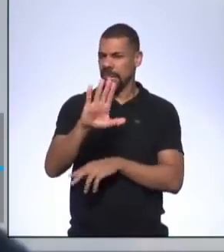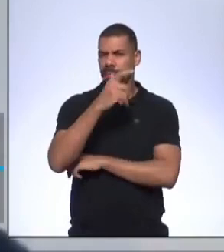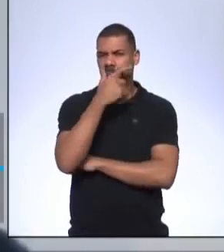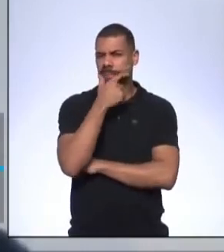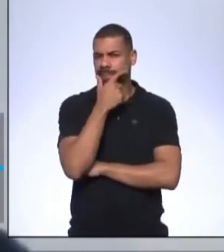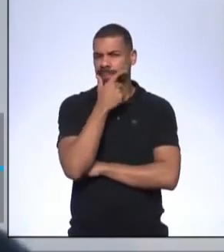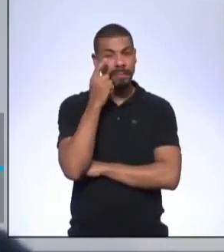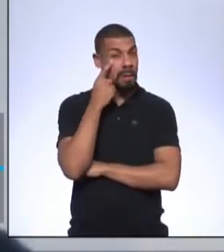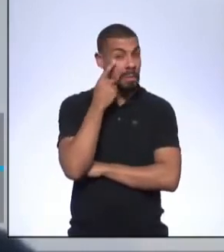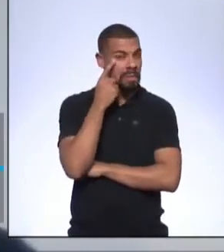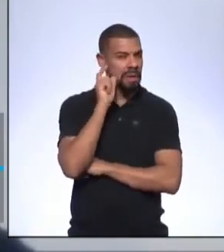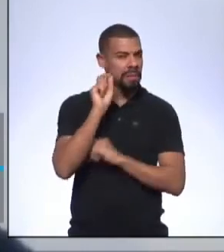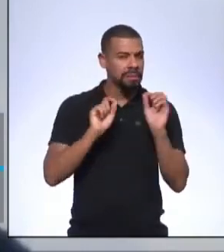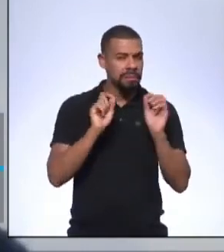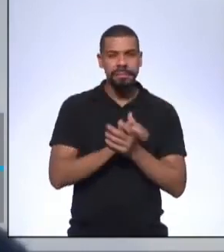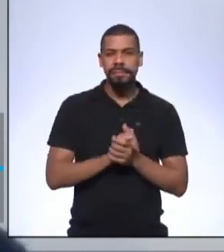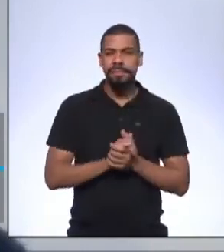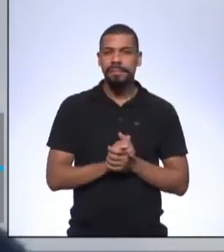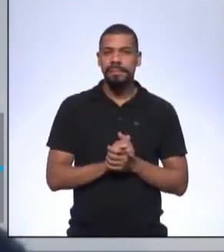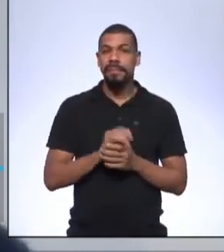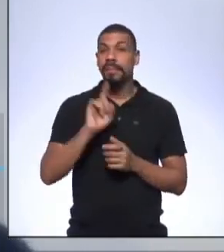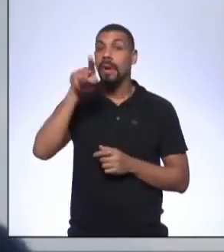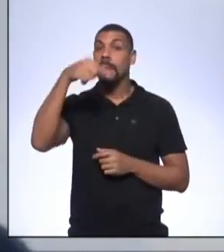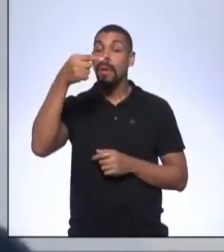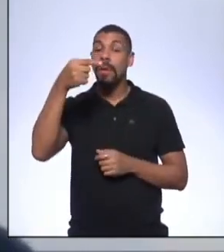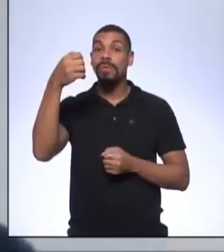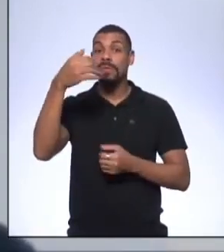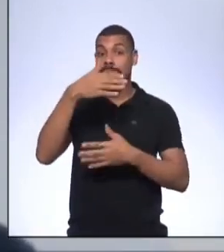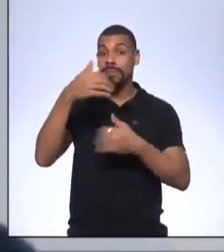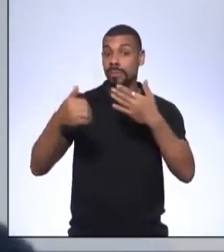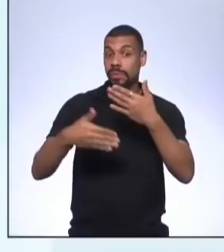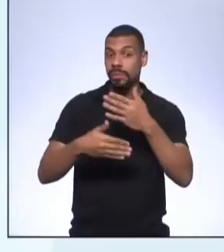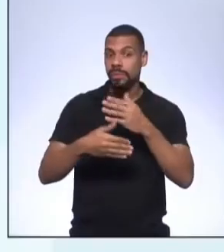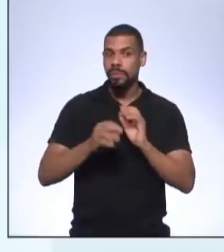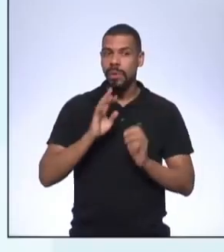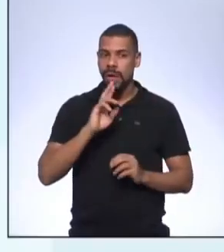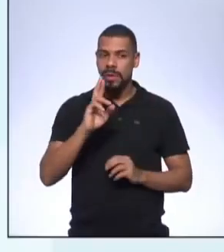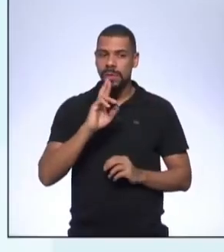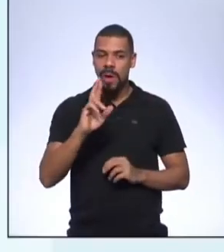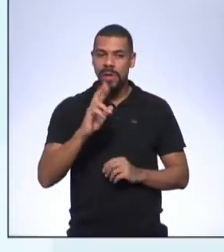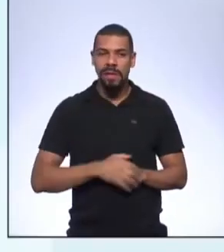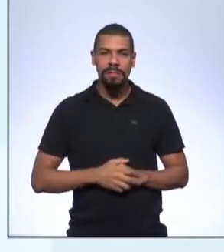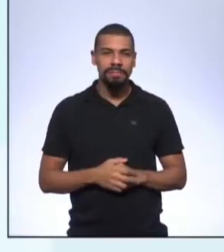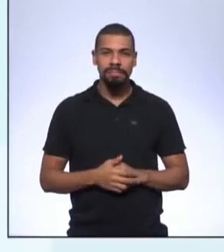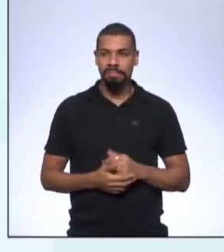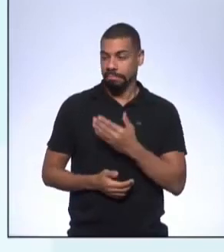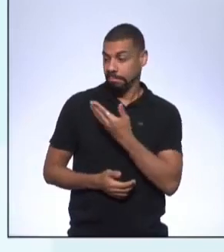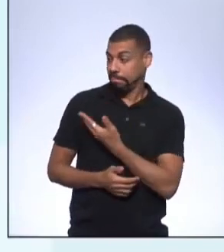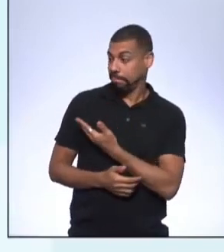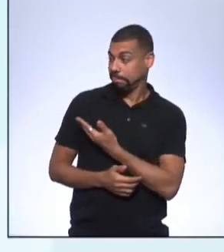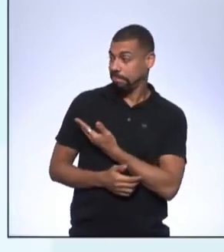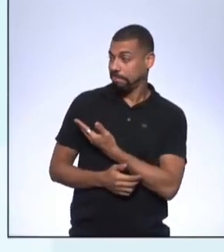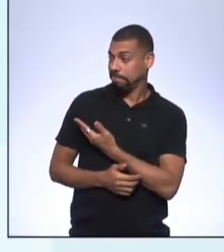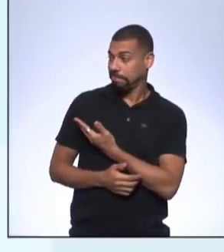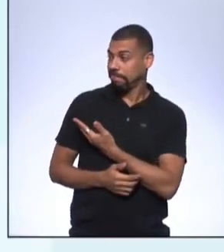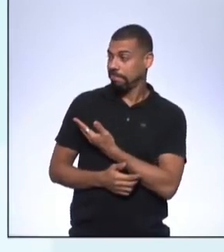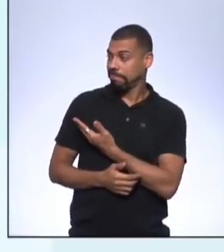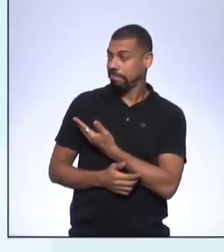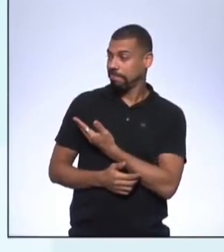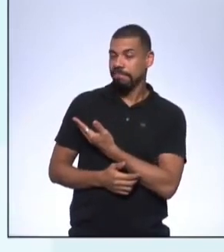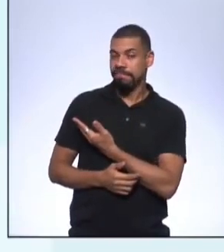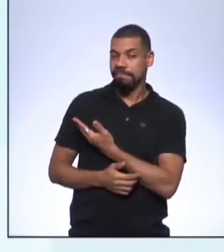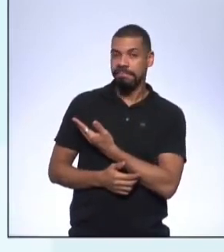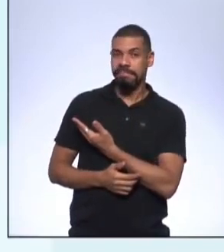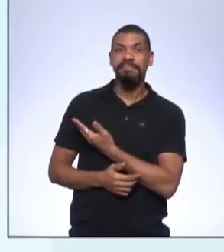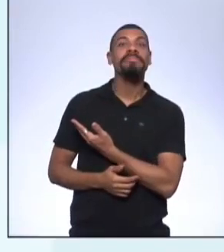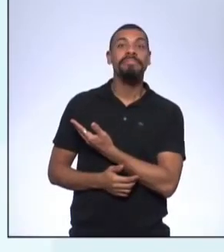vamos ver, né? Vamos passar para o próximo slide que vem logo a seguida com a correção. Vamos pôr na tela. Então, olha